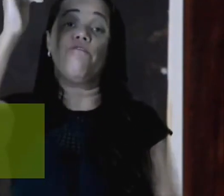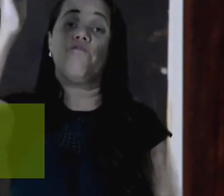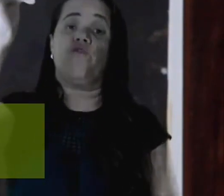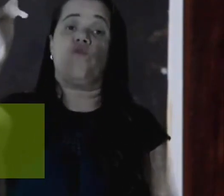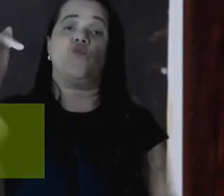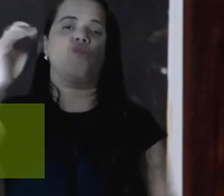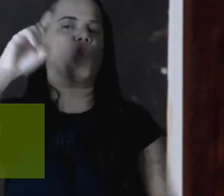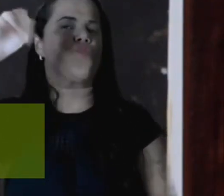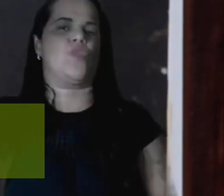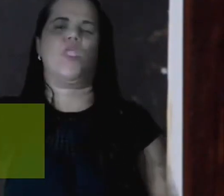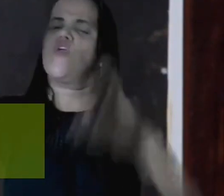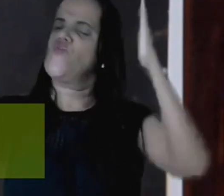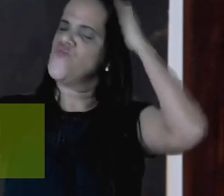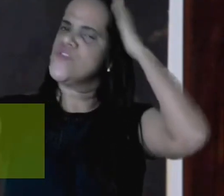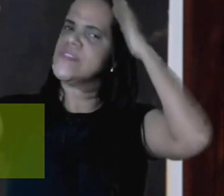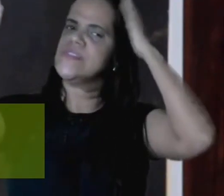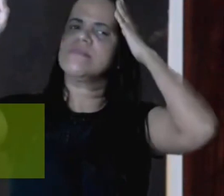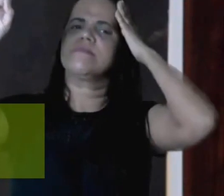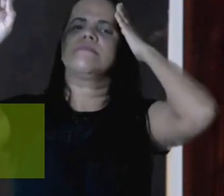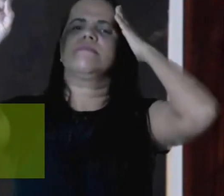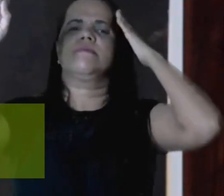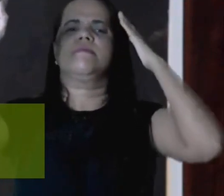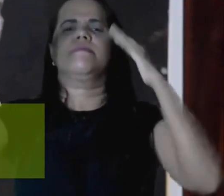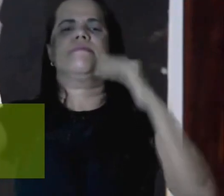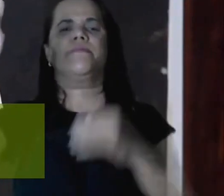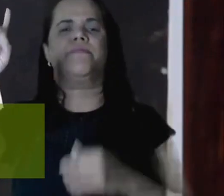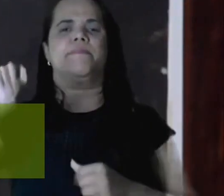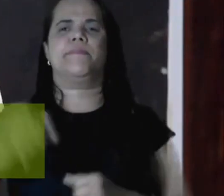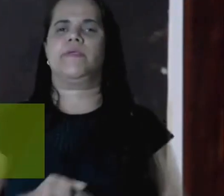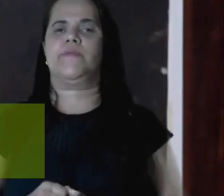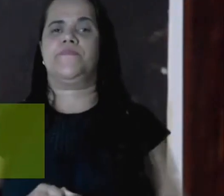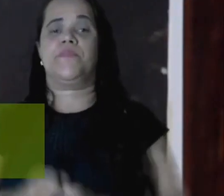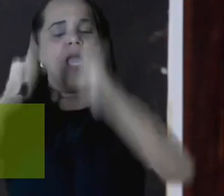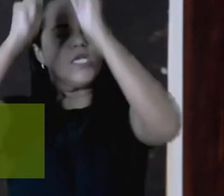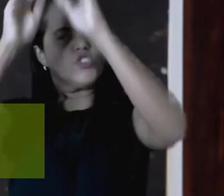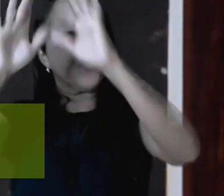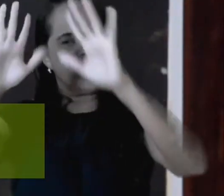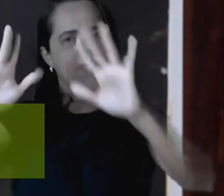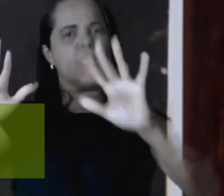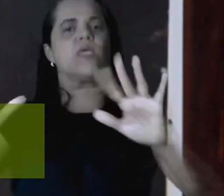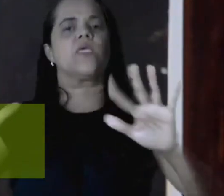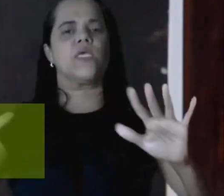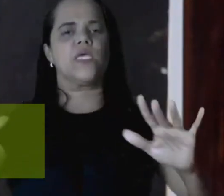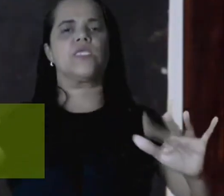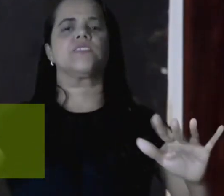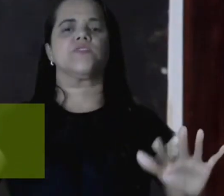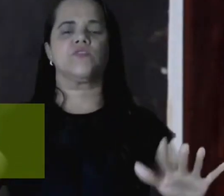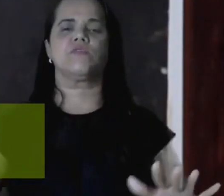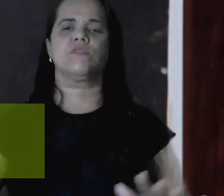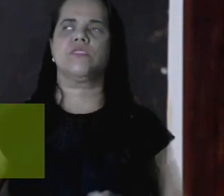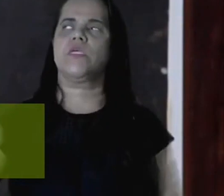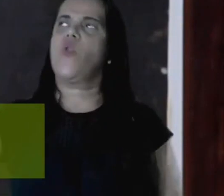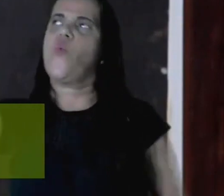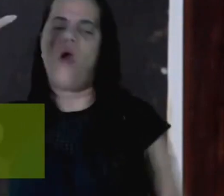que passou, pelas bênçãos derramadas, pelo